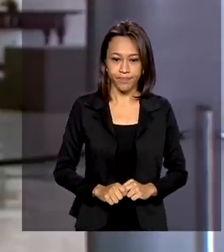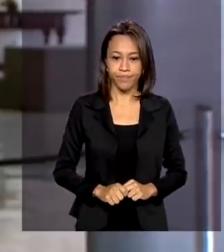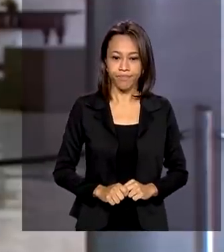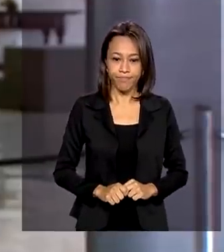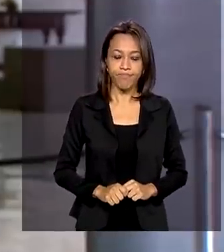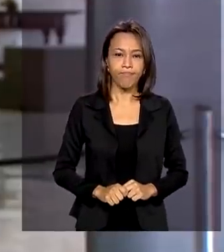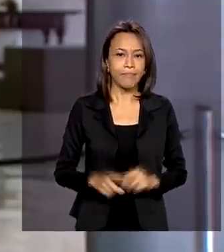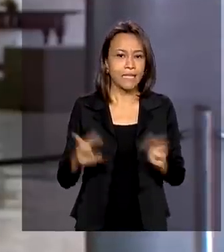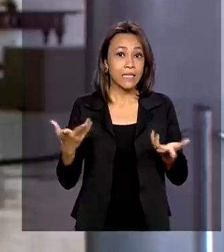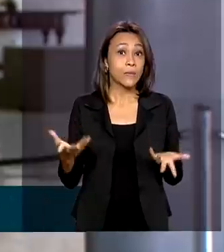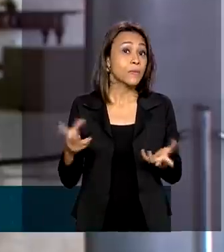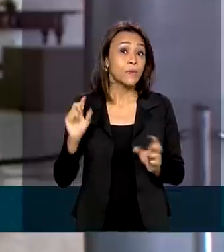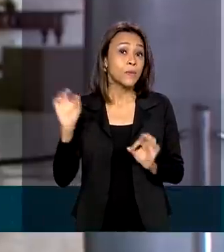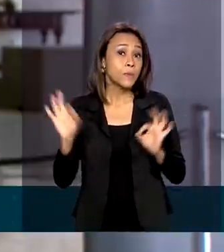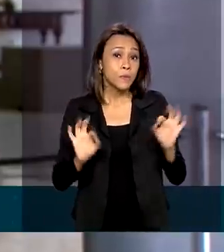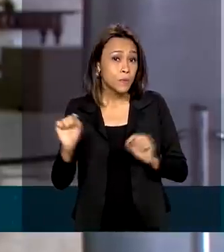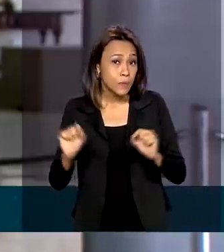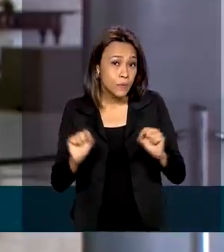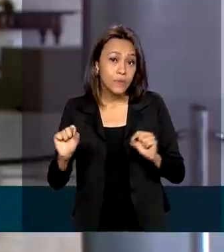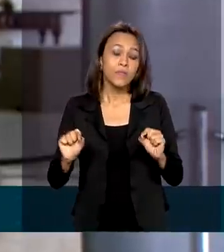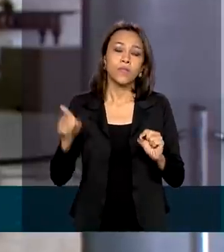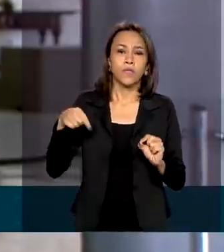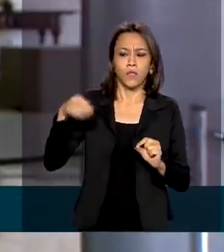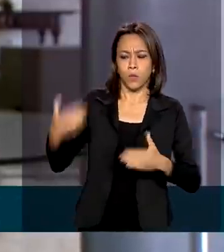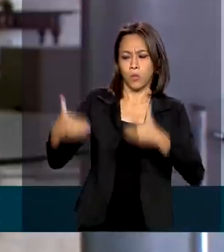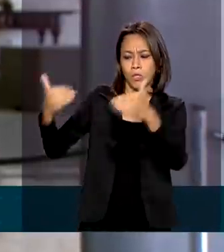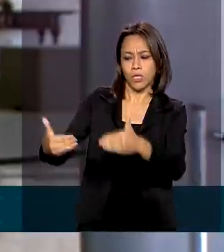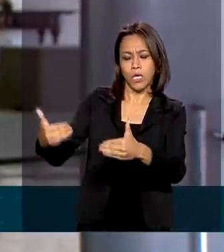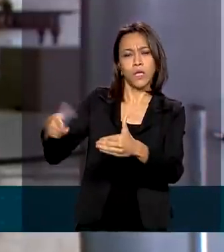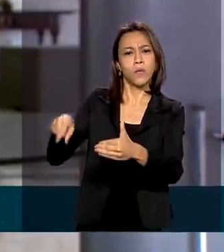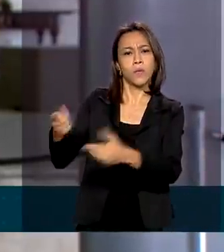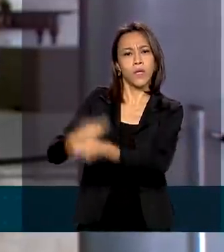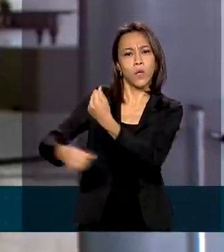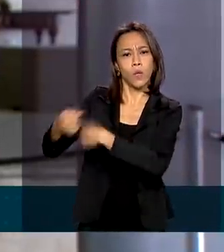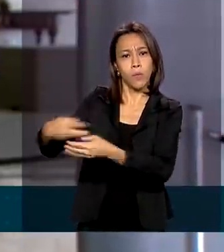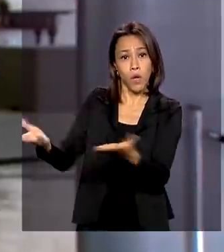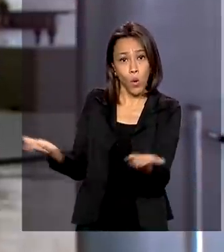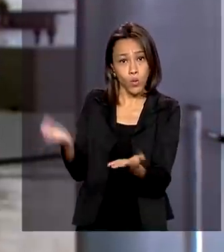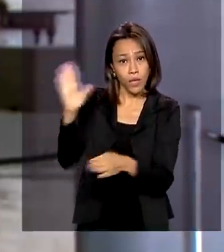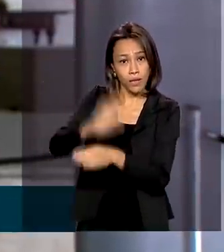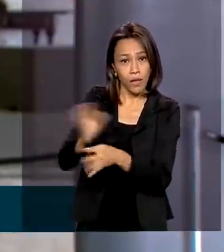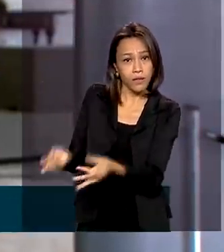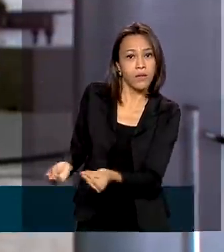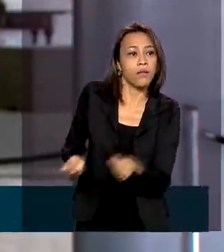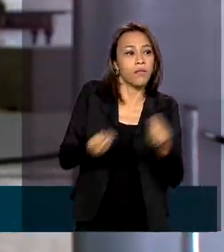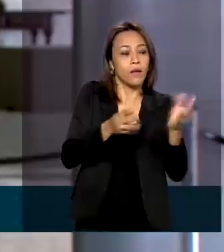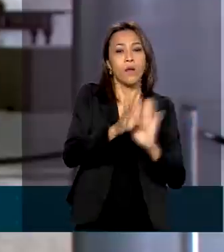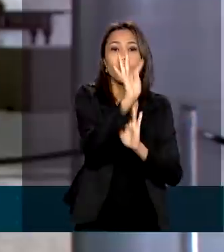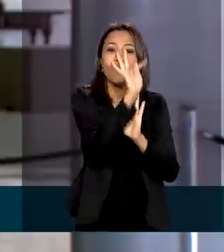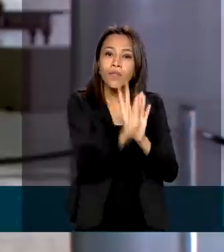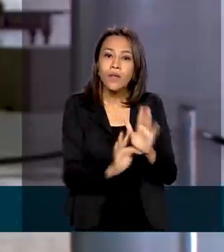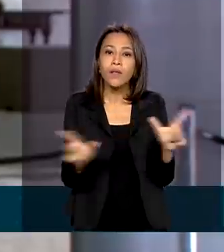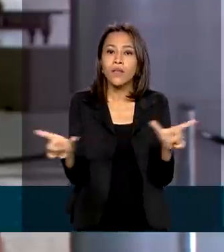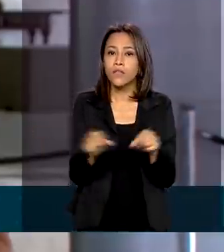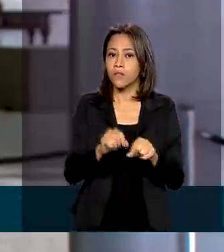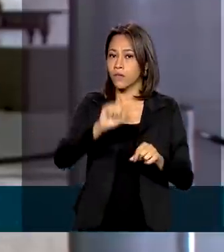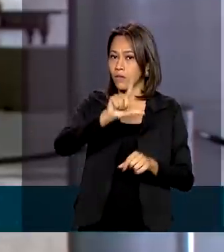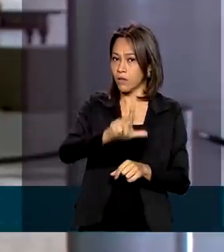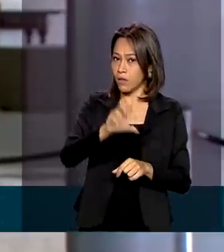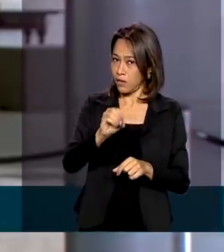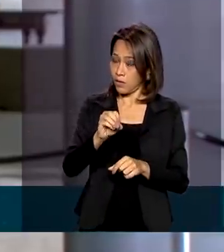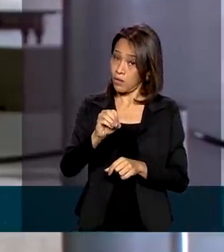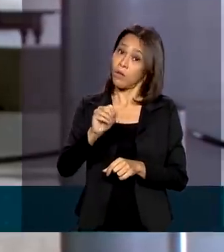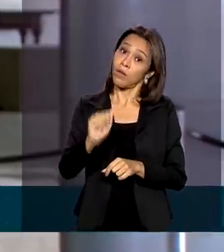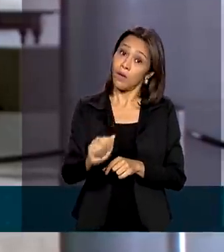A expectativa é que o Ministério da Economia entregue ao Congresso, hoje à tarde, o texto da lei orçamentária anual com as